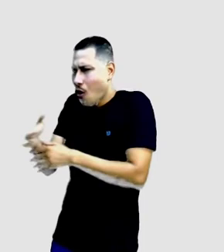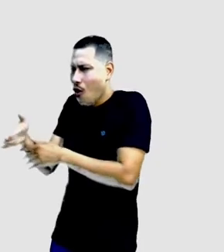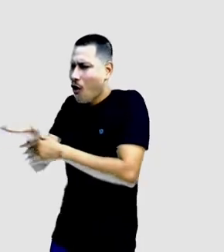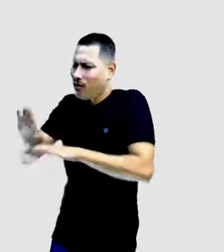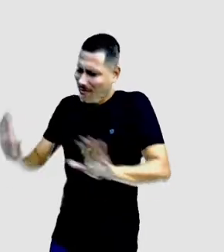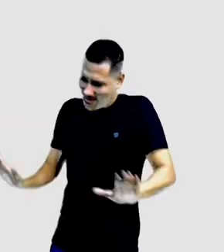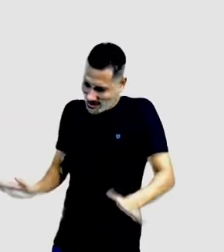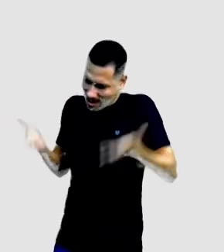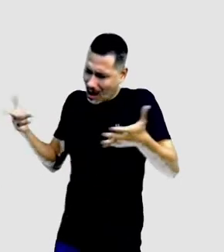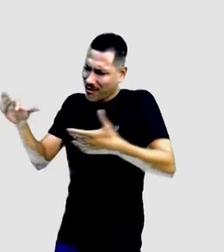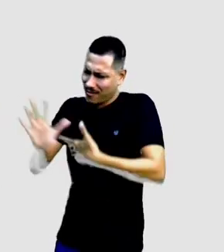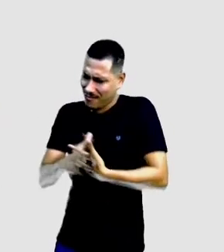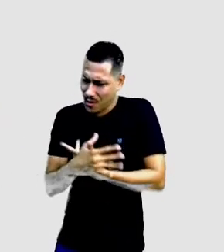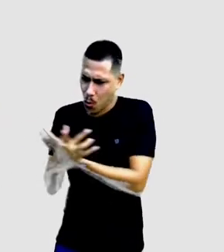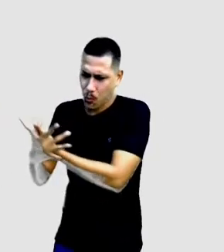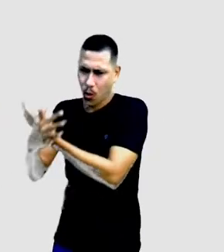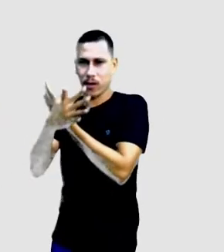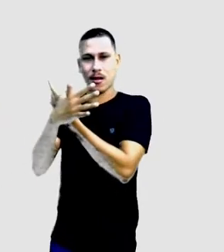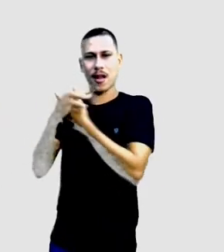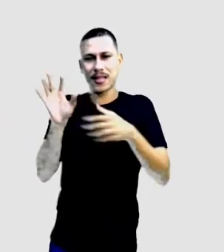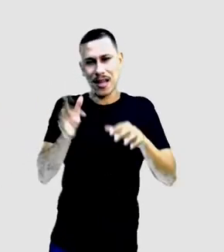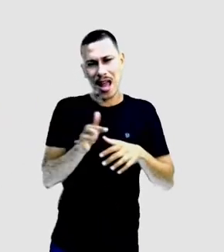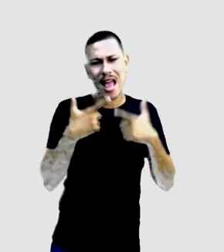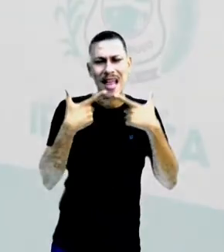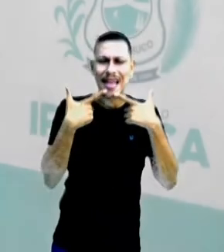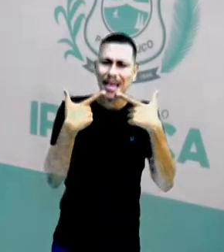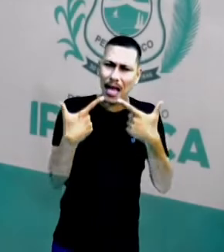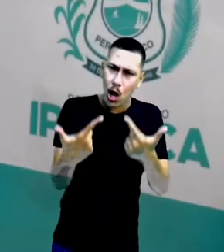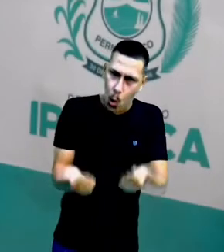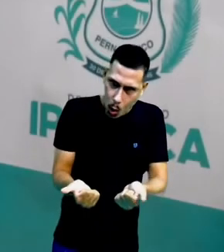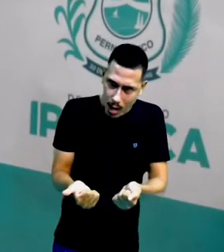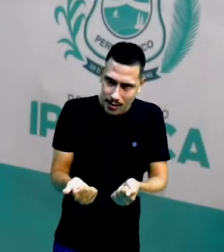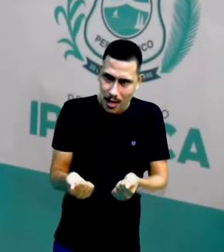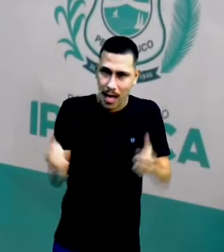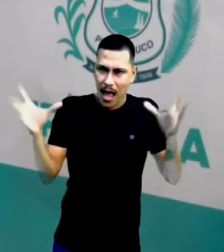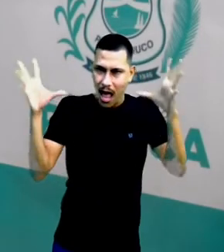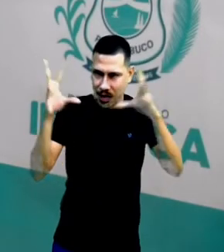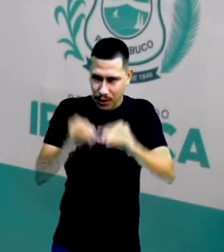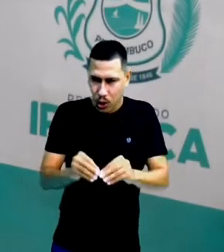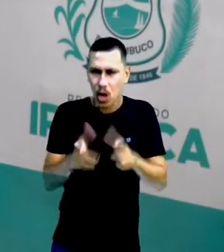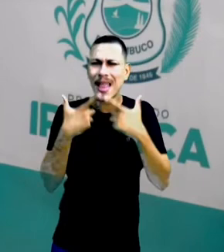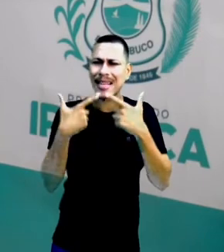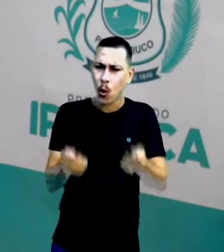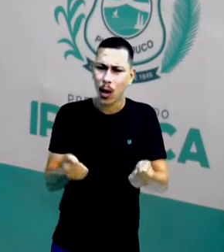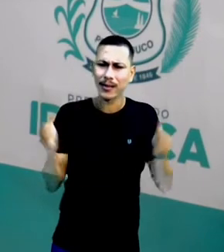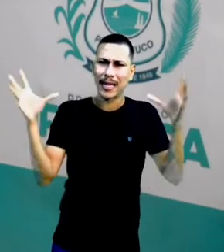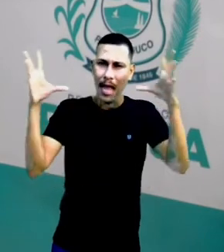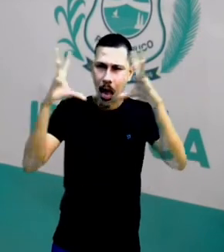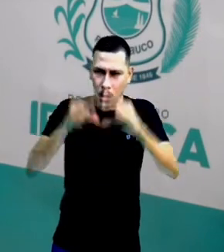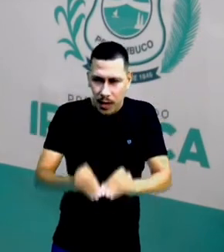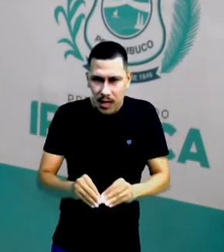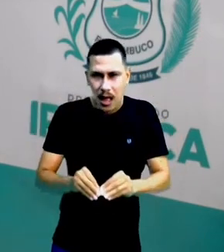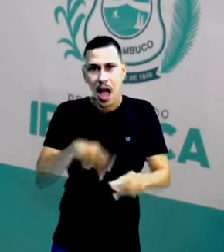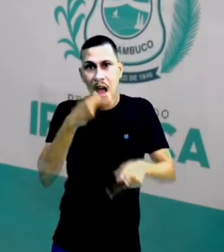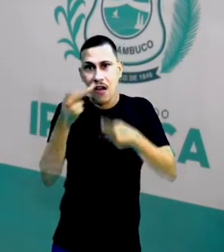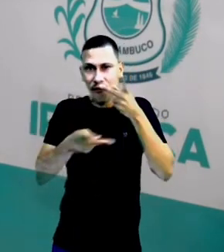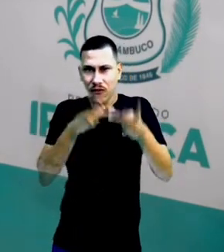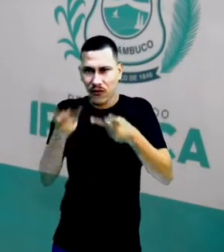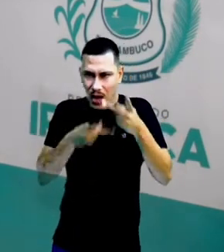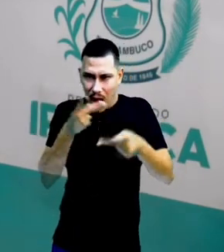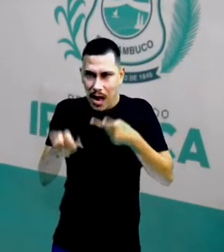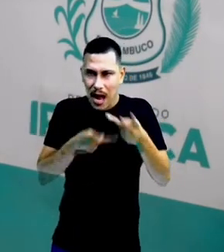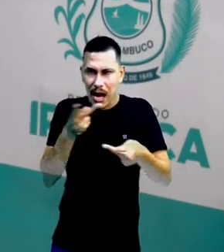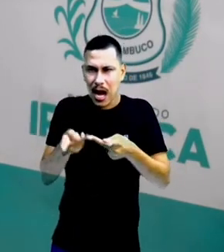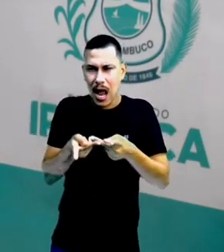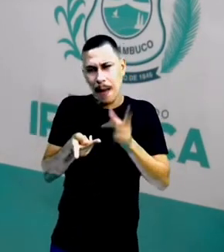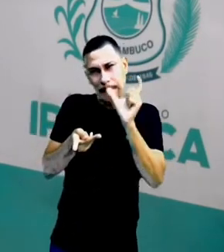borboletas. Veja que a linguagem é uma linguagem resumida, não é? É dizer muito em